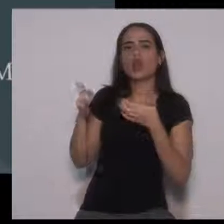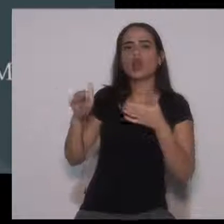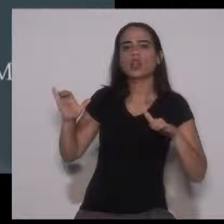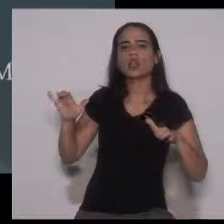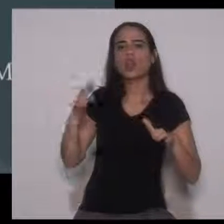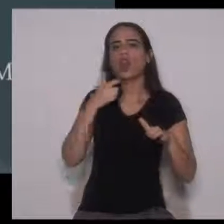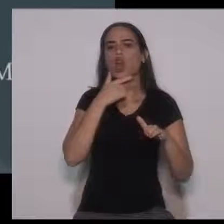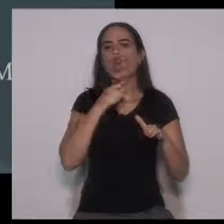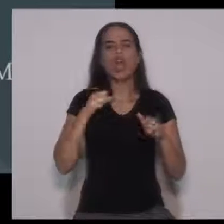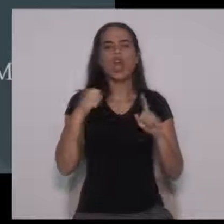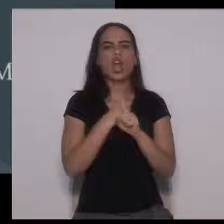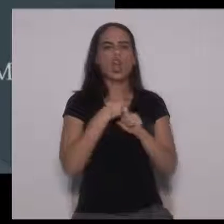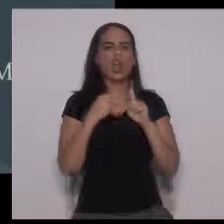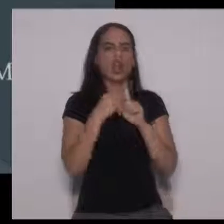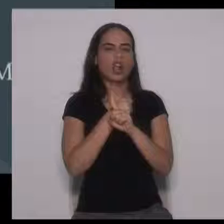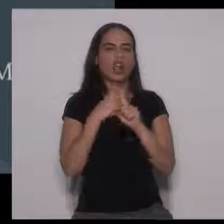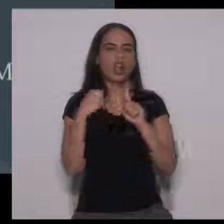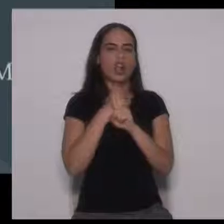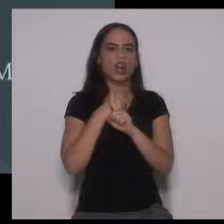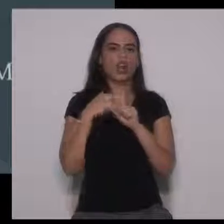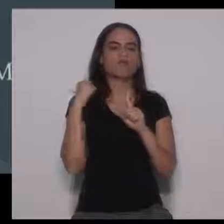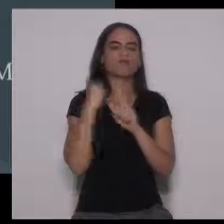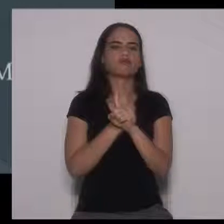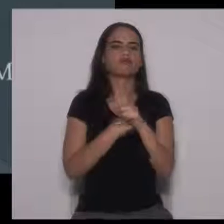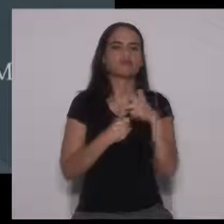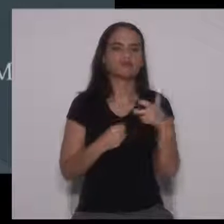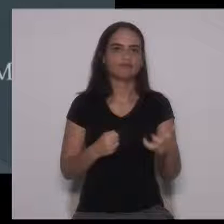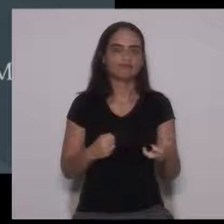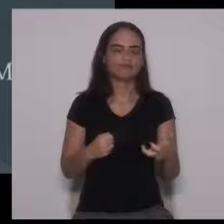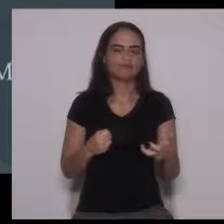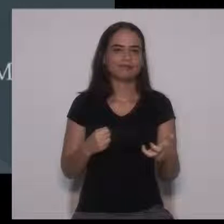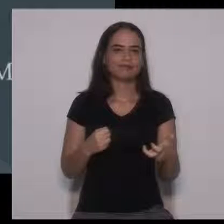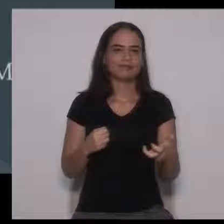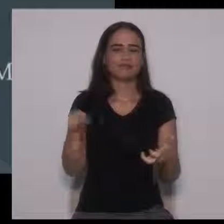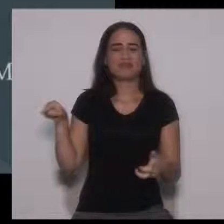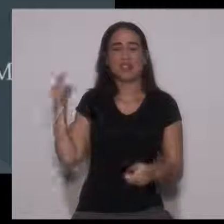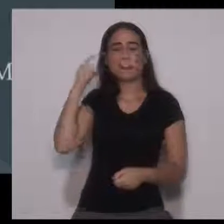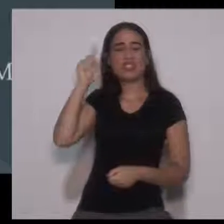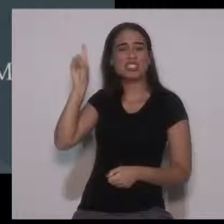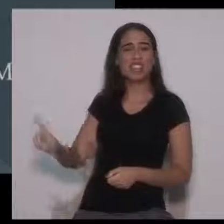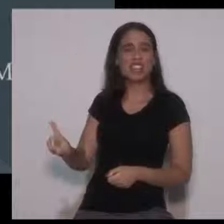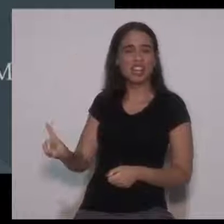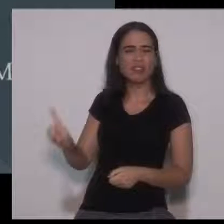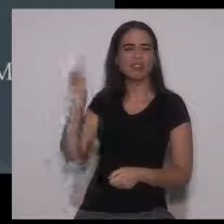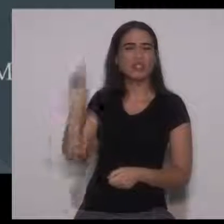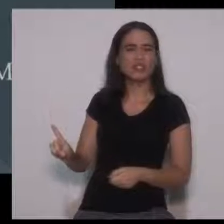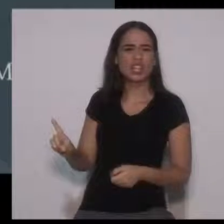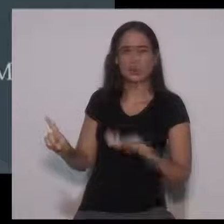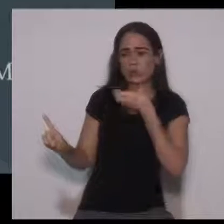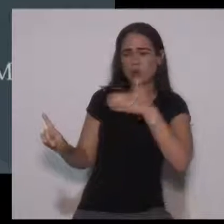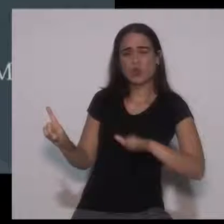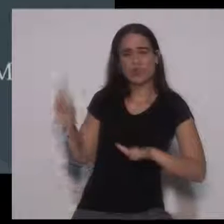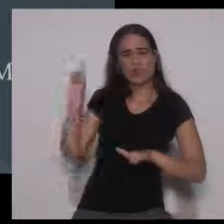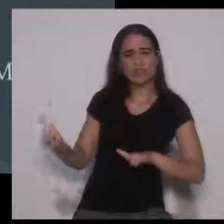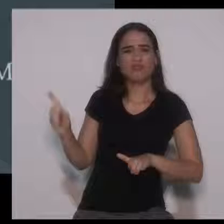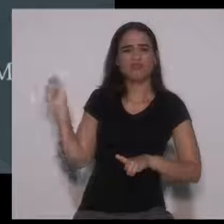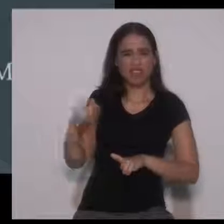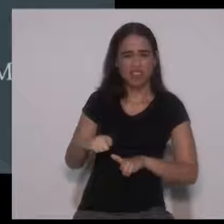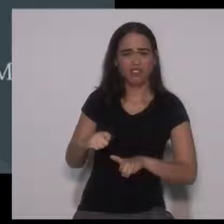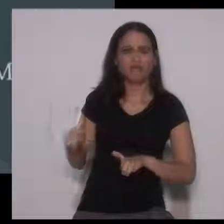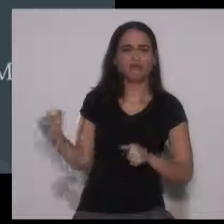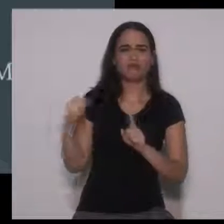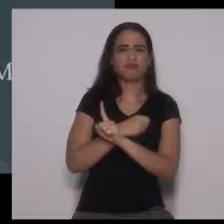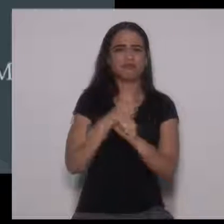ele. E o homem se acha no direito de ir lá e matar essas